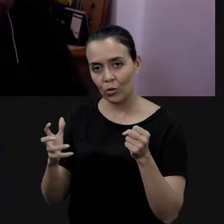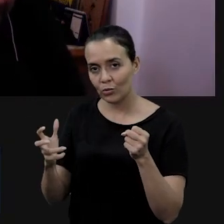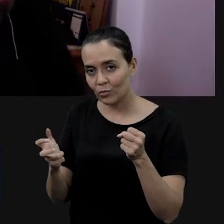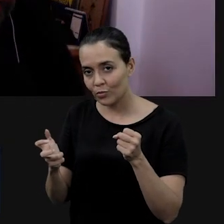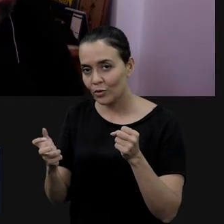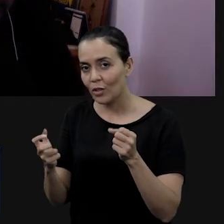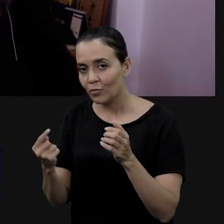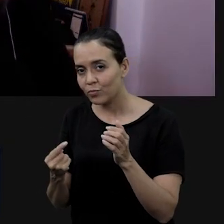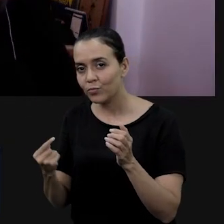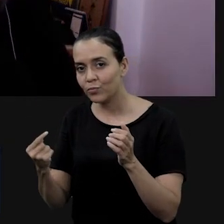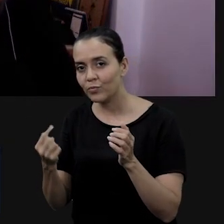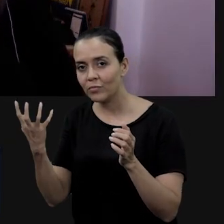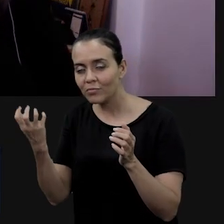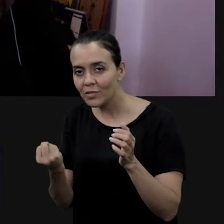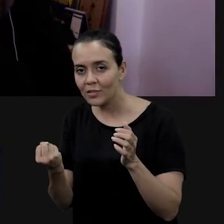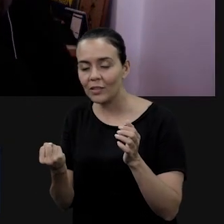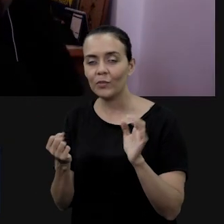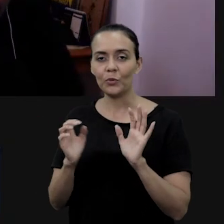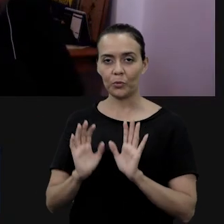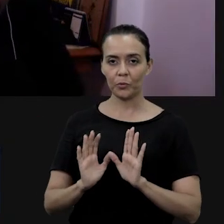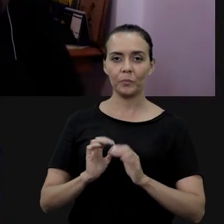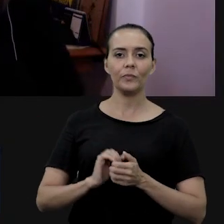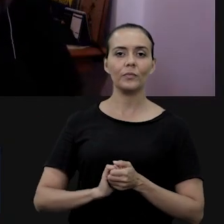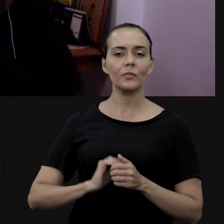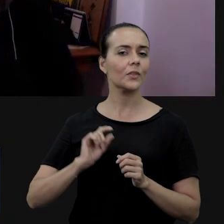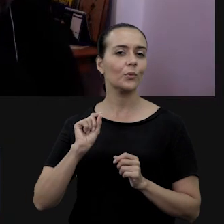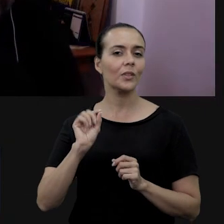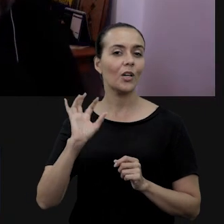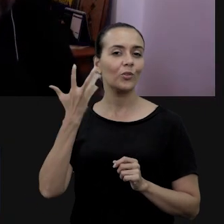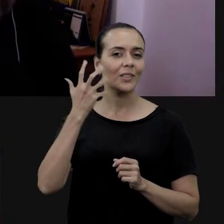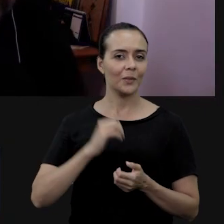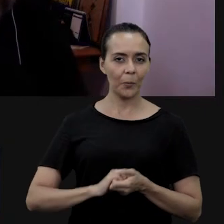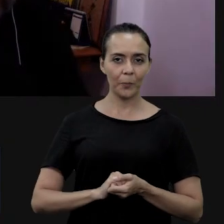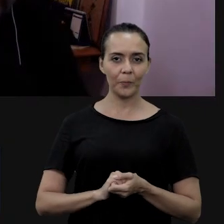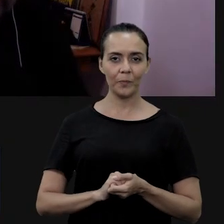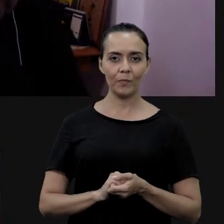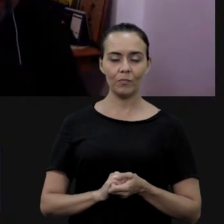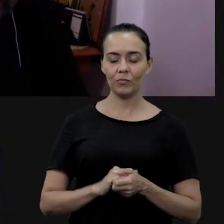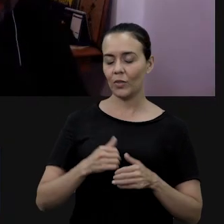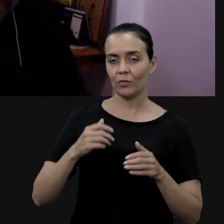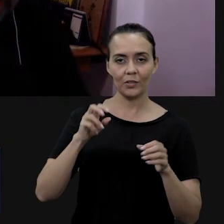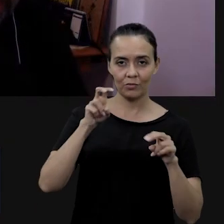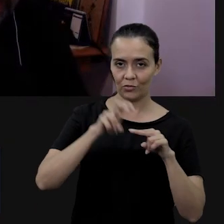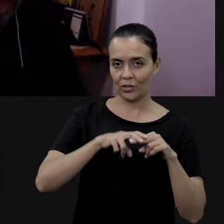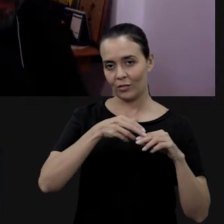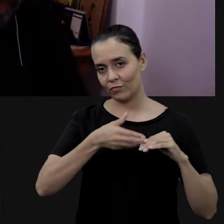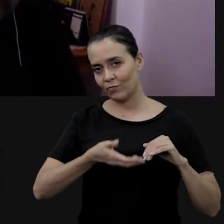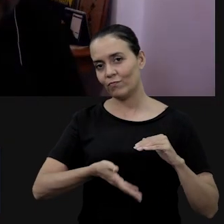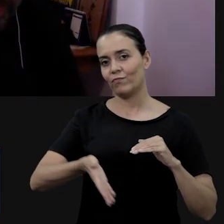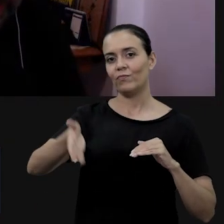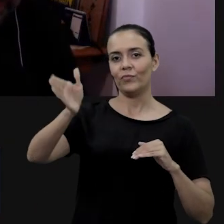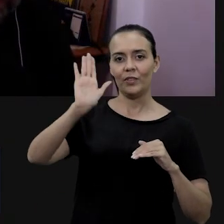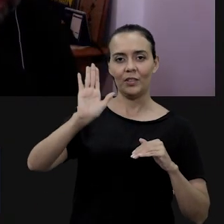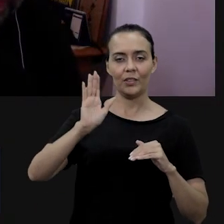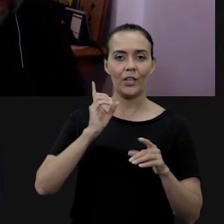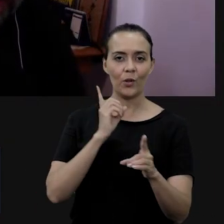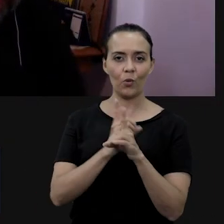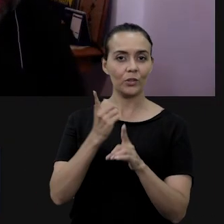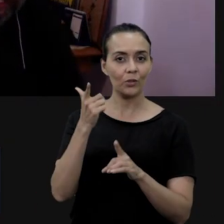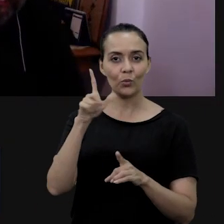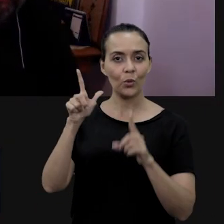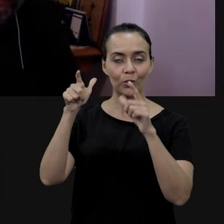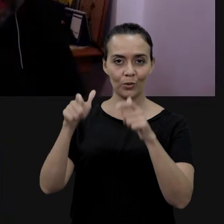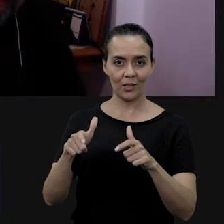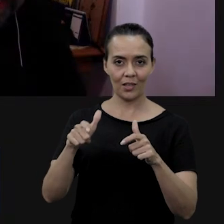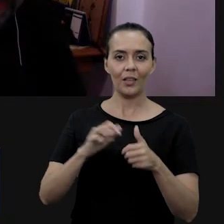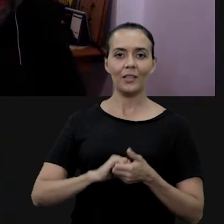carro tinha um outro gravador naquela frequência do microfone Então ele entrava no carro e ia embora. Eu ia